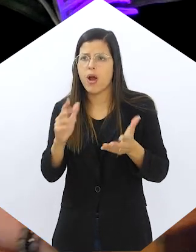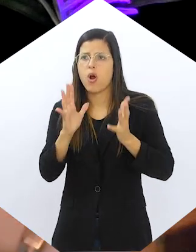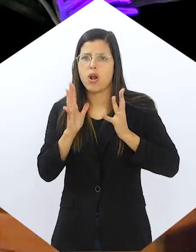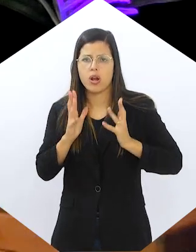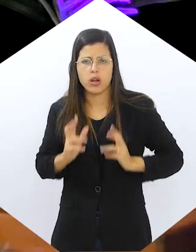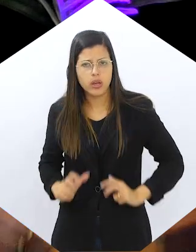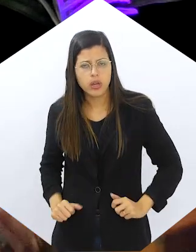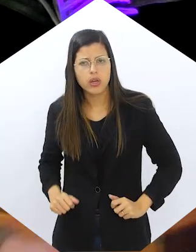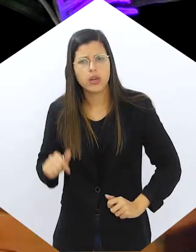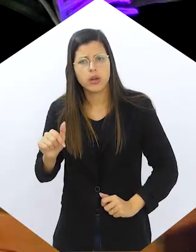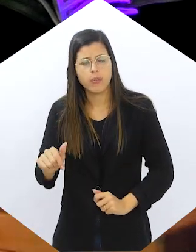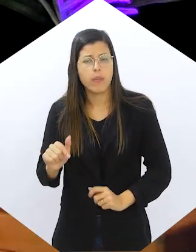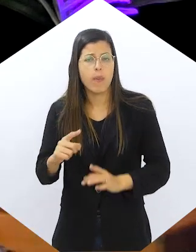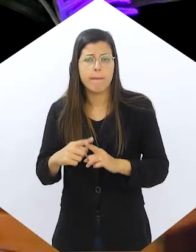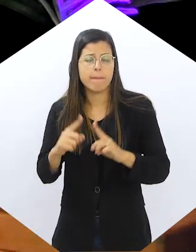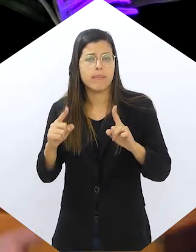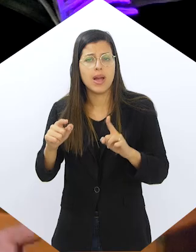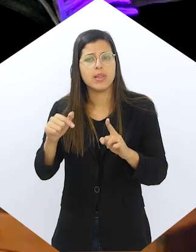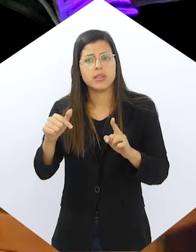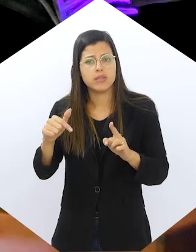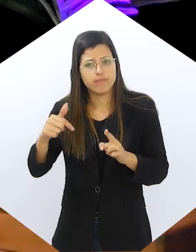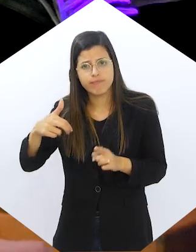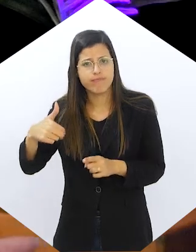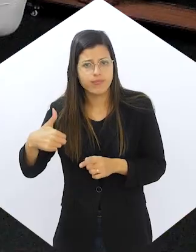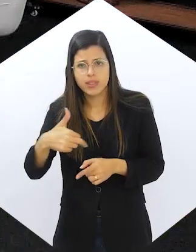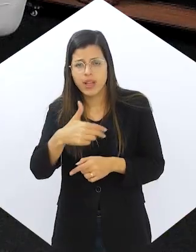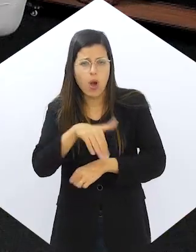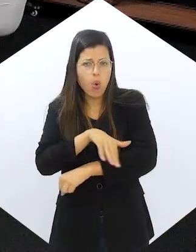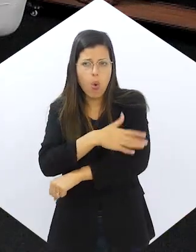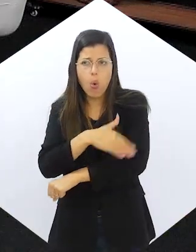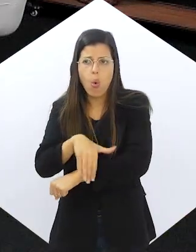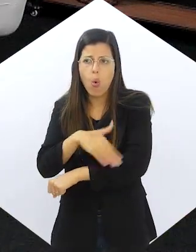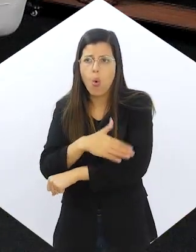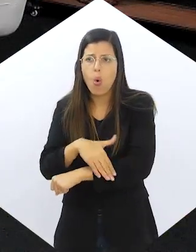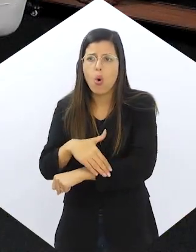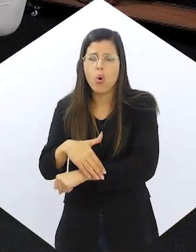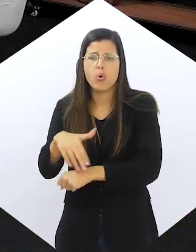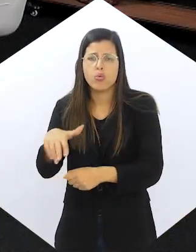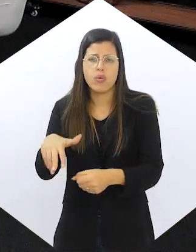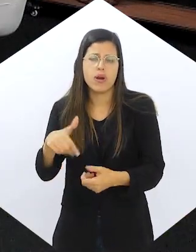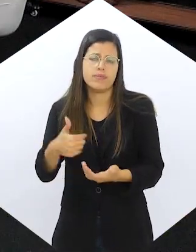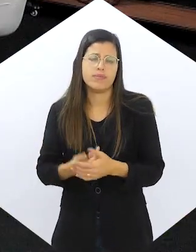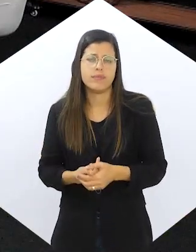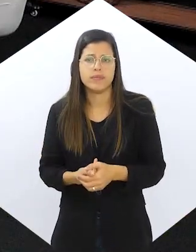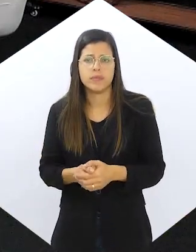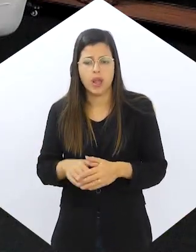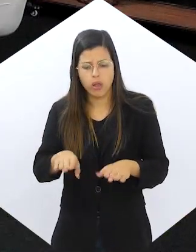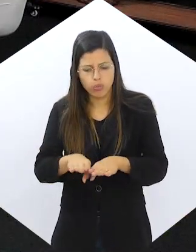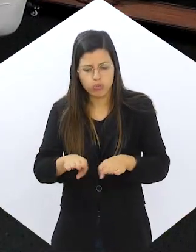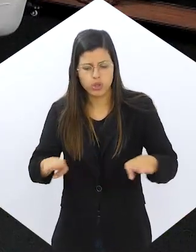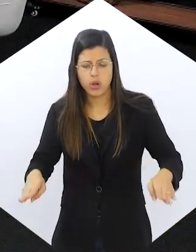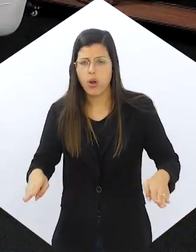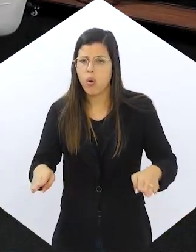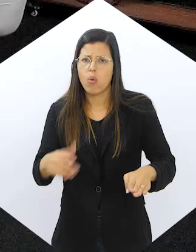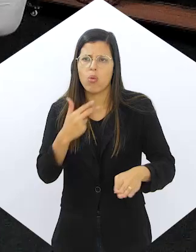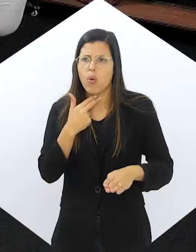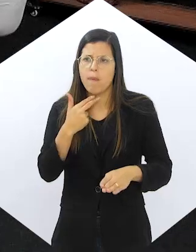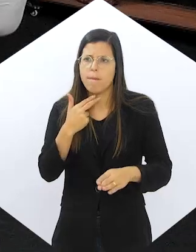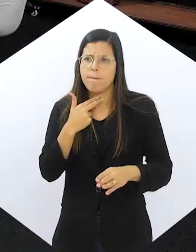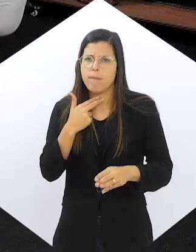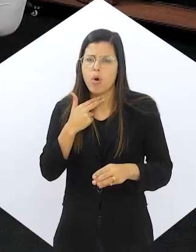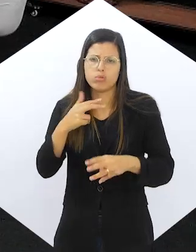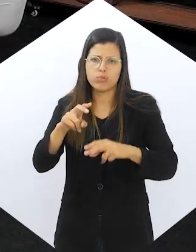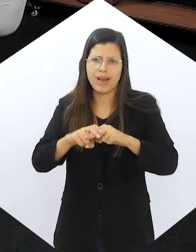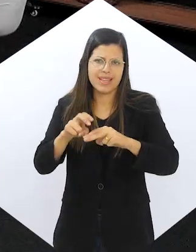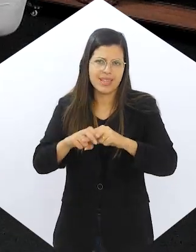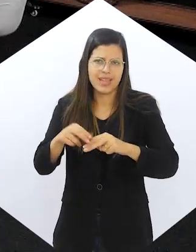limpo, tá de banho tomado, tá cheiroso, mas ele é um cão que anda na rua. Ele deita, ele tá deitado no chão. Então, assim, não cabe eu querer botar ele em cima de uma cadeira